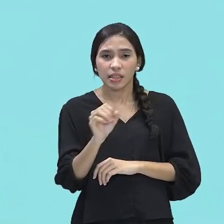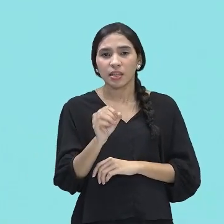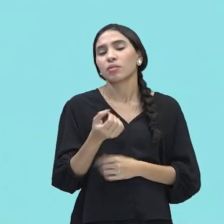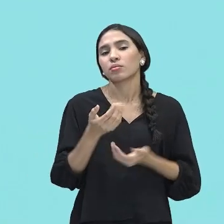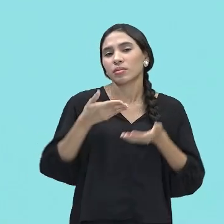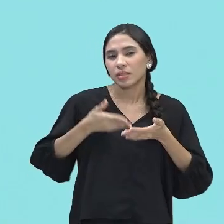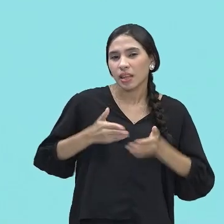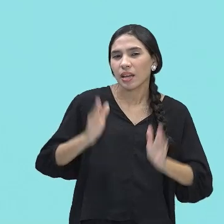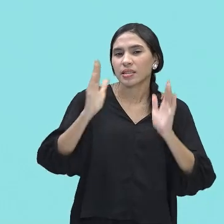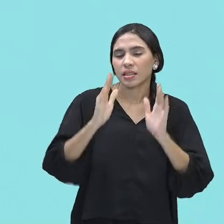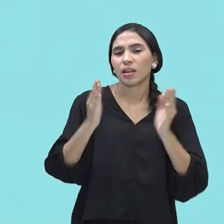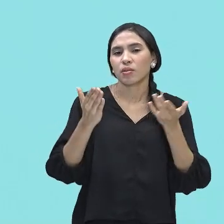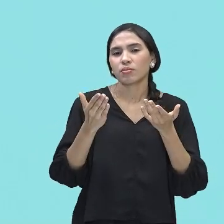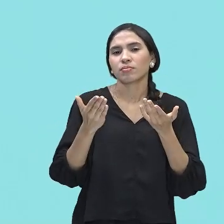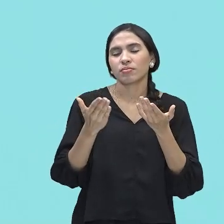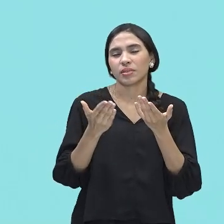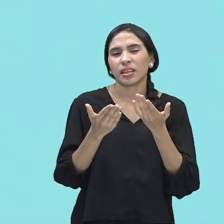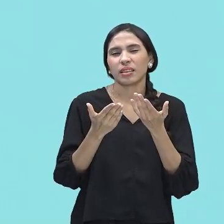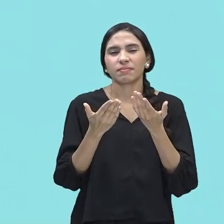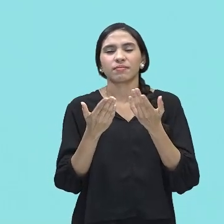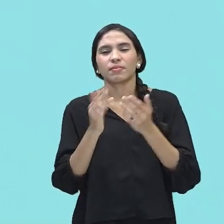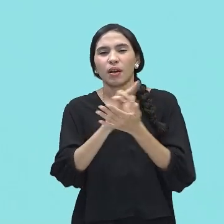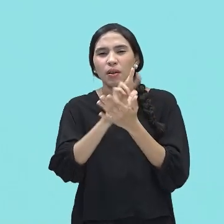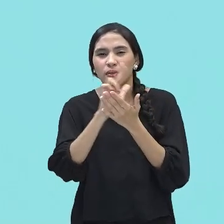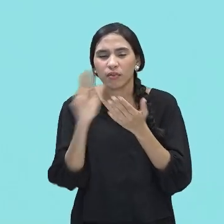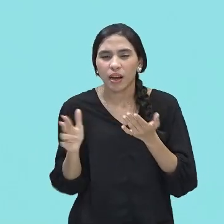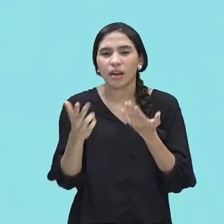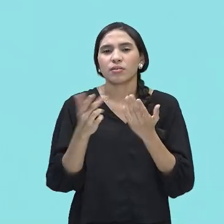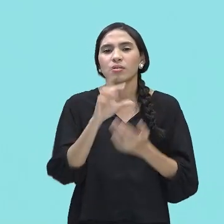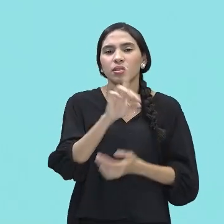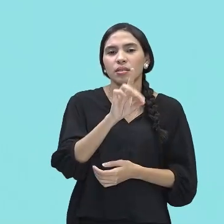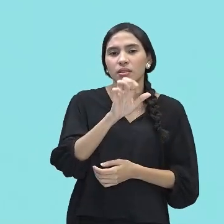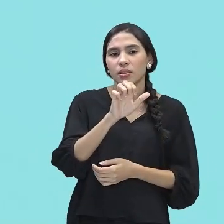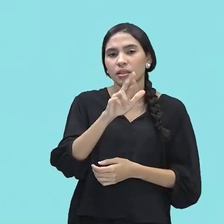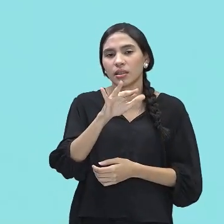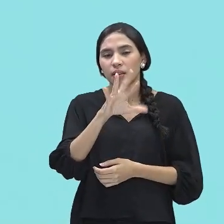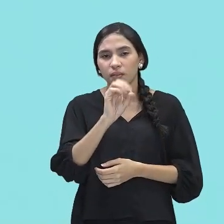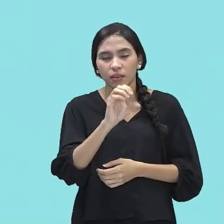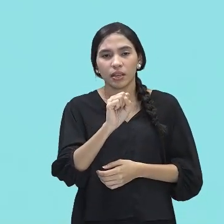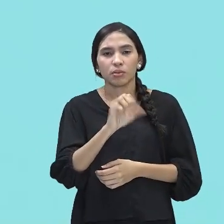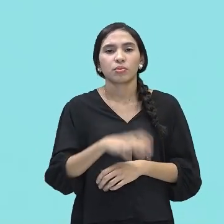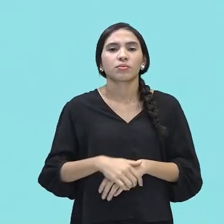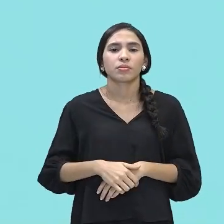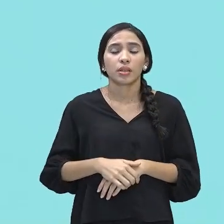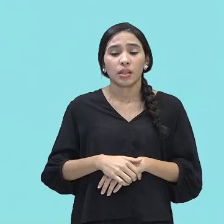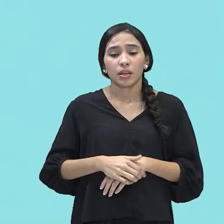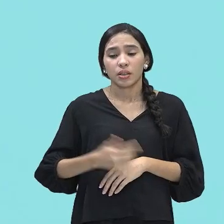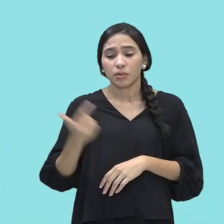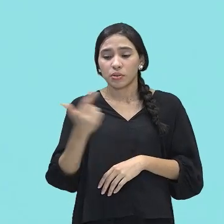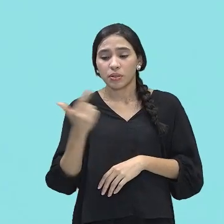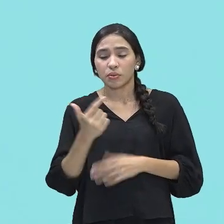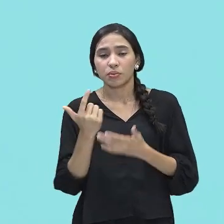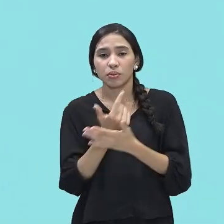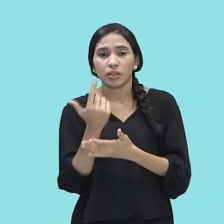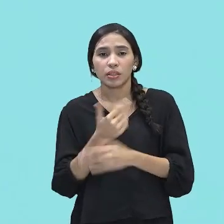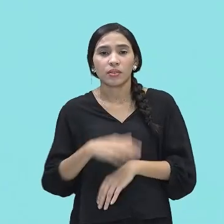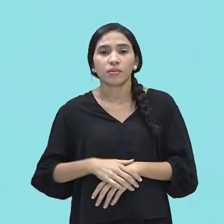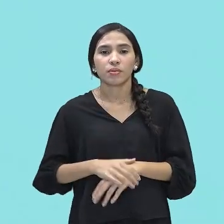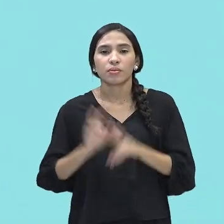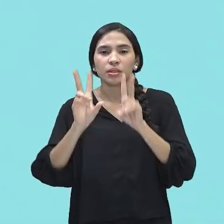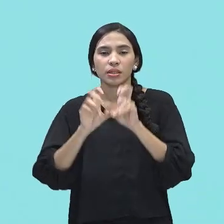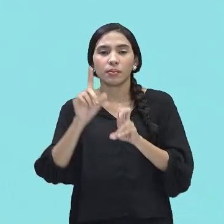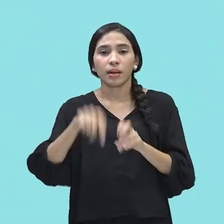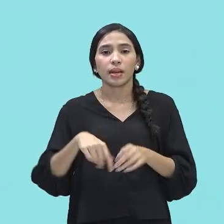demo, vão lá e emprestam a arma dele para atirar, né? E nesse segundo é sobre não acreditar mais